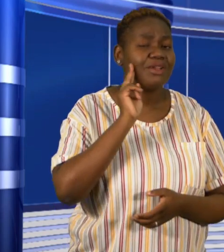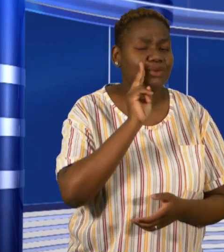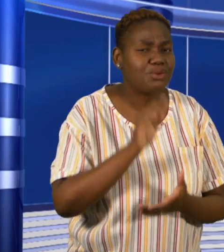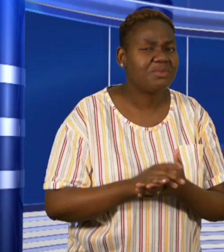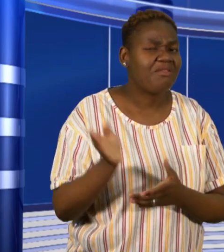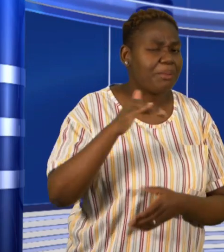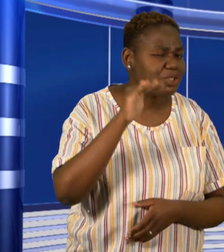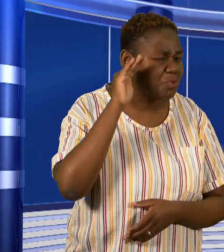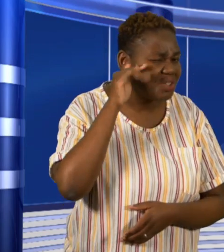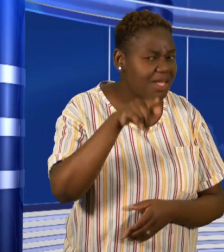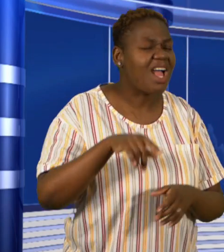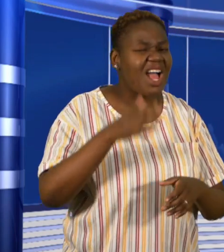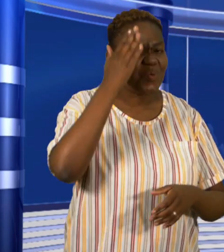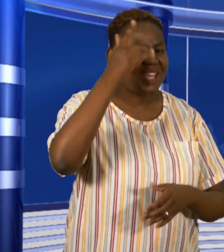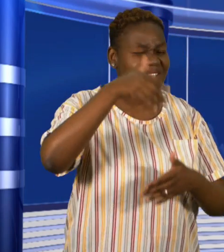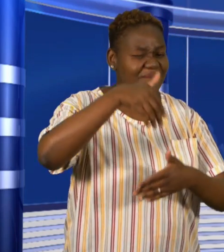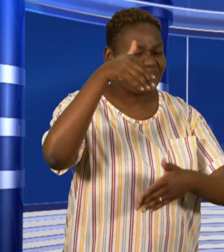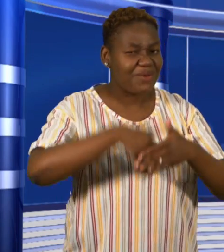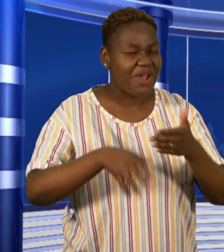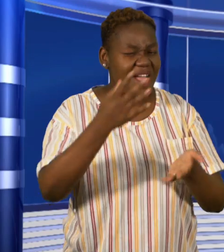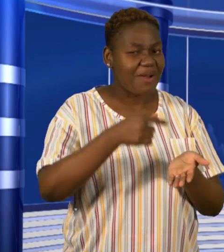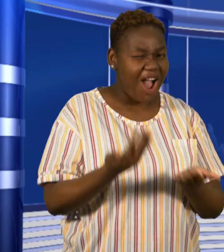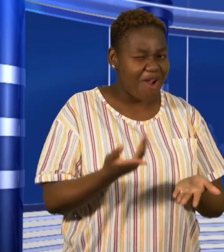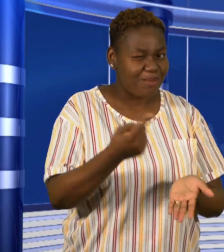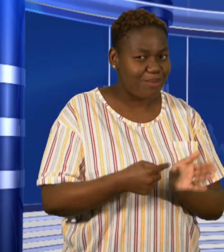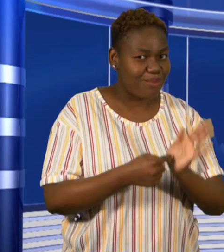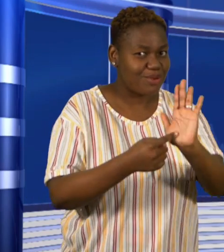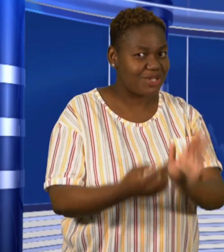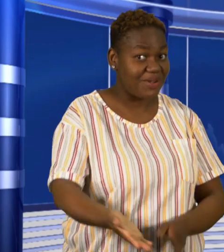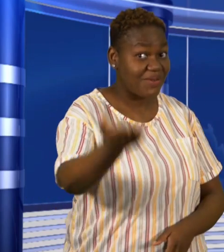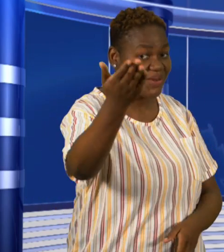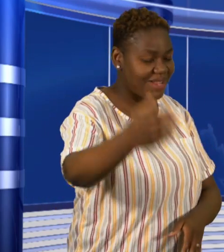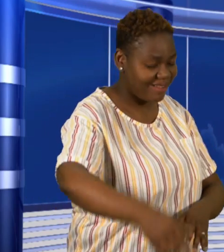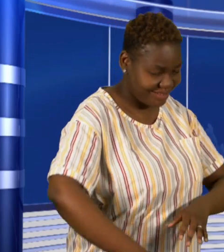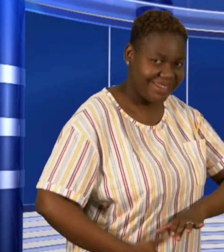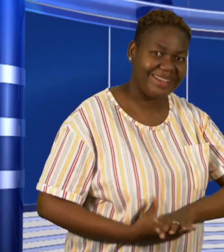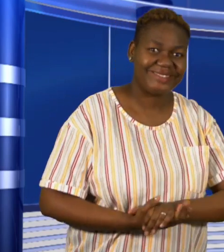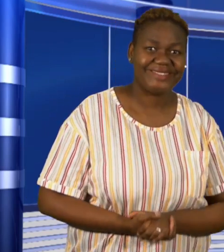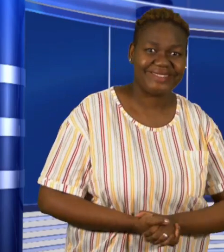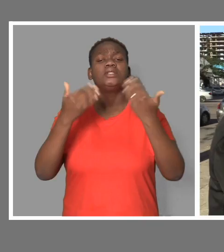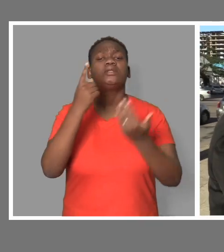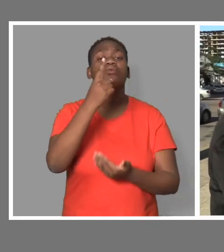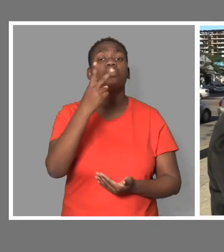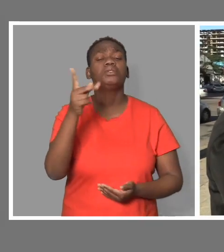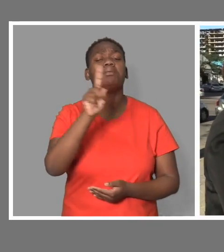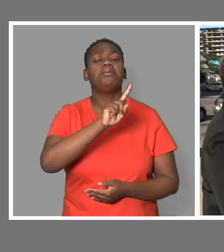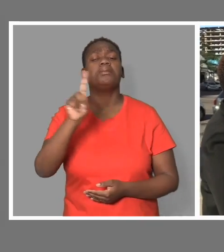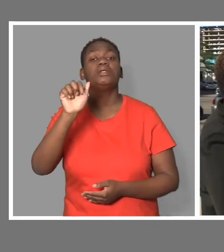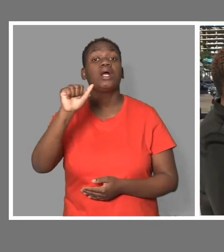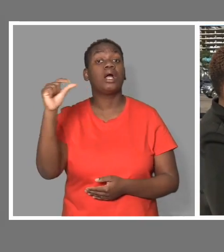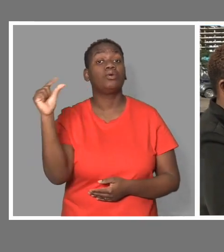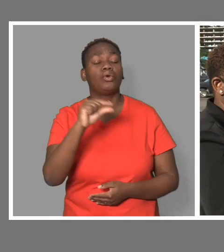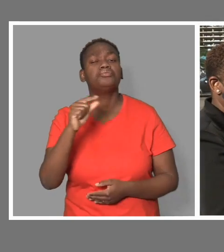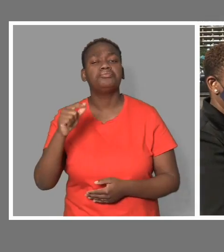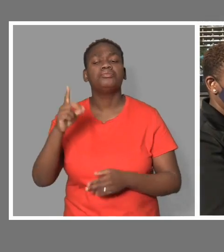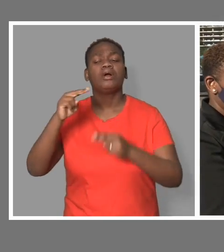ouviu os anseios desta camada. Conheça-os na peça a seguir. Dades do relatório